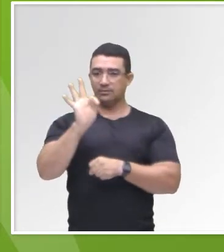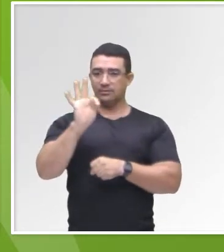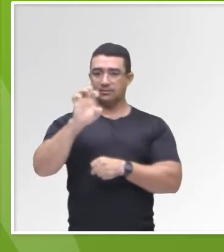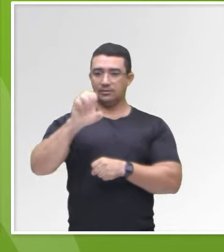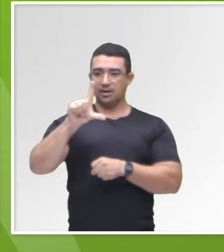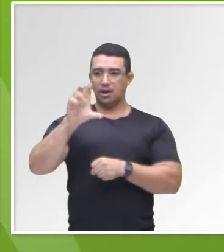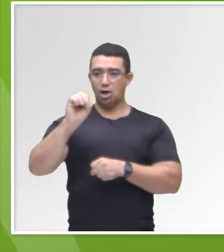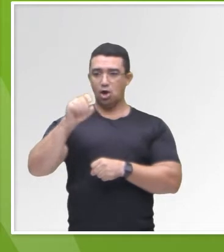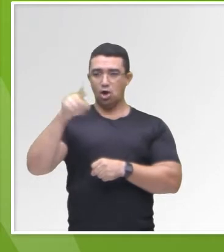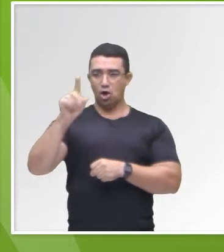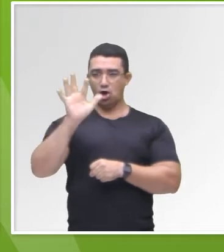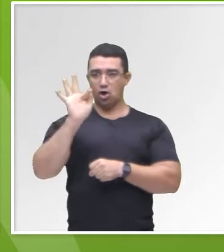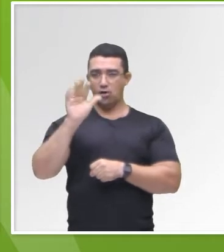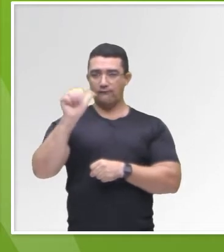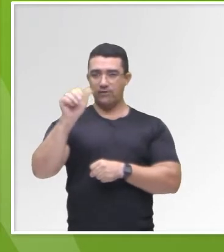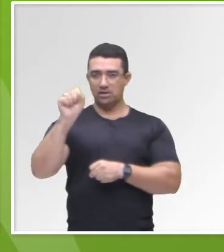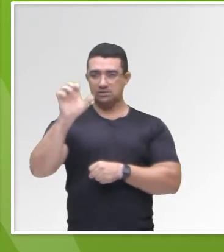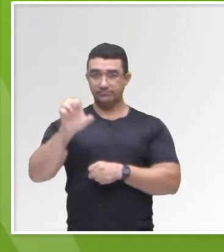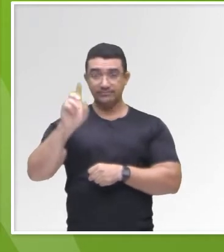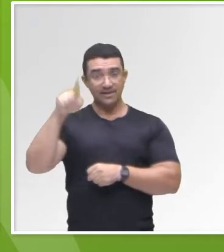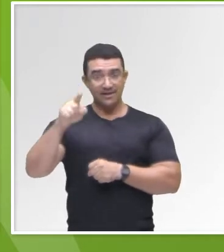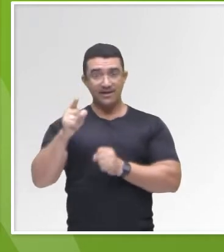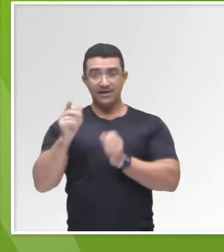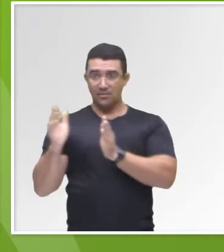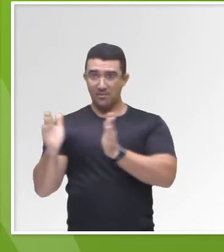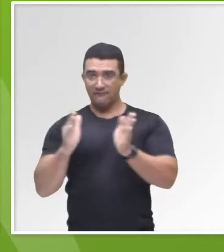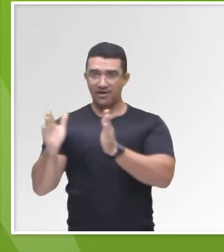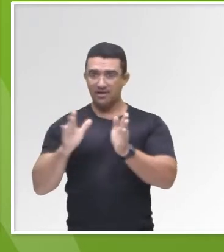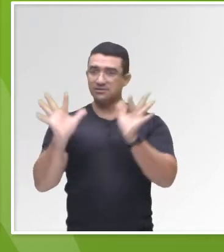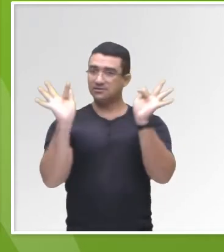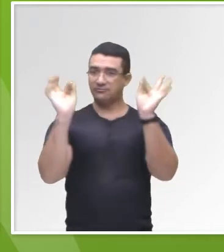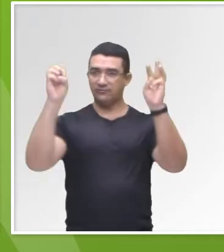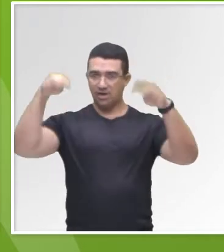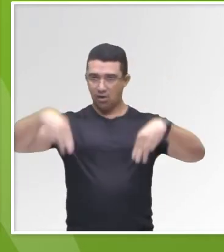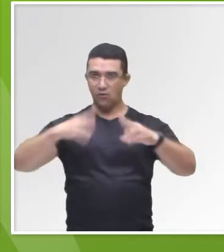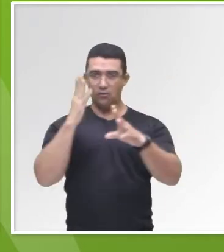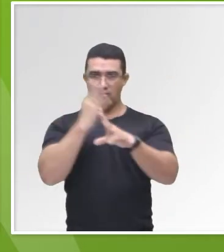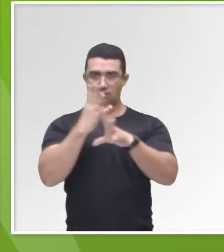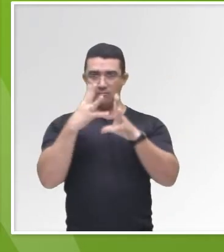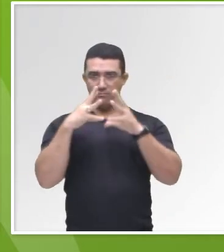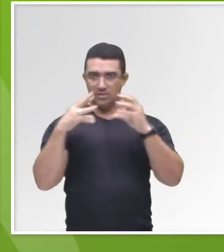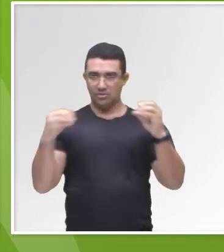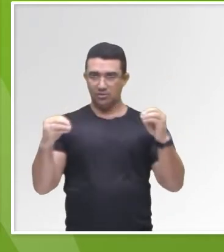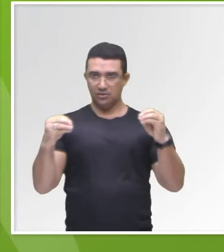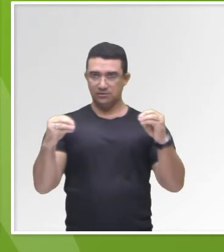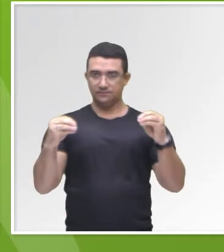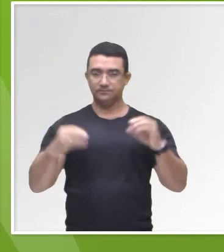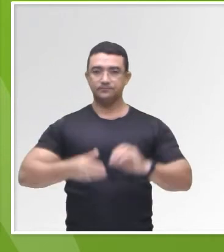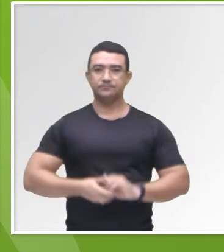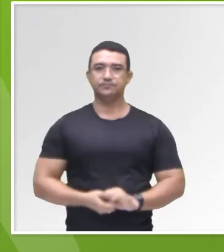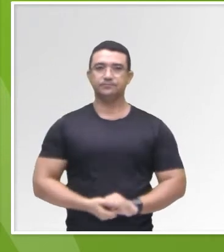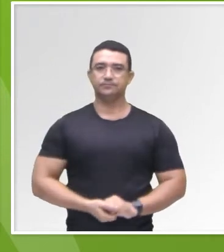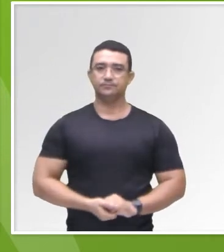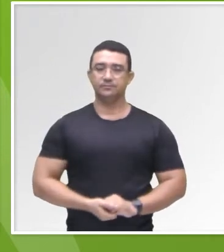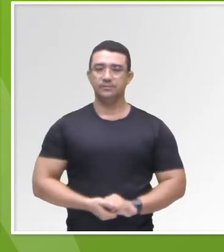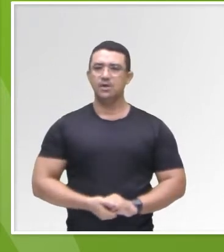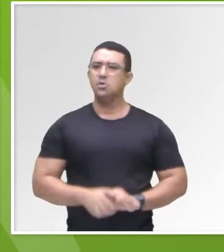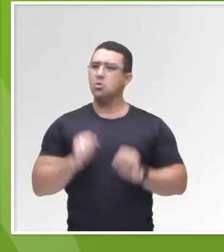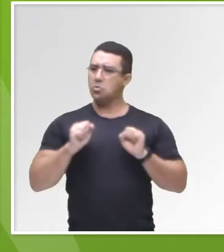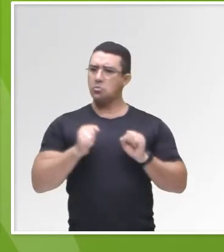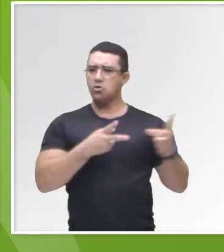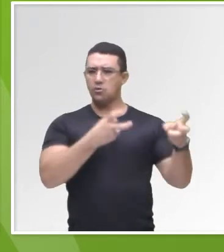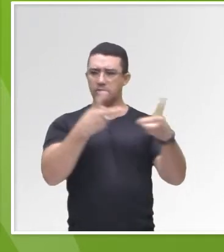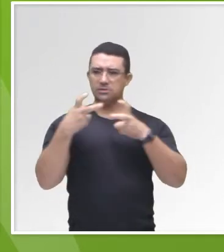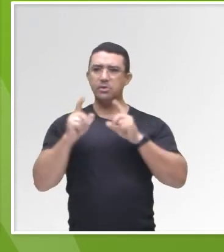observando, se é uma fase final da mitose. Muito bem. Então, a gente pôde observar que